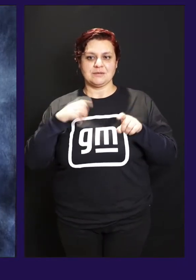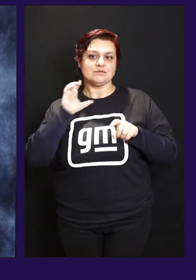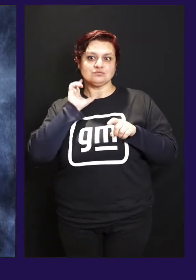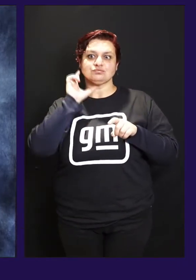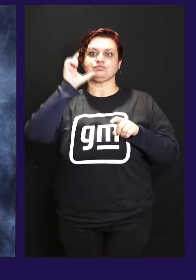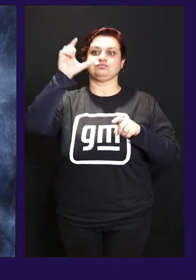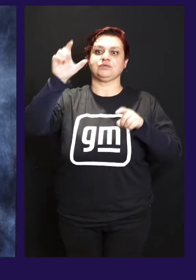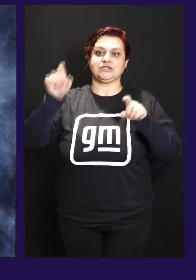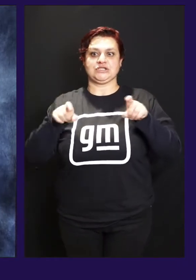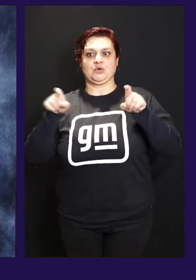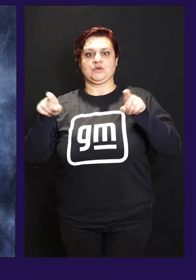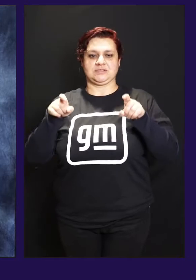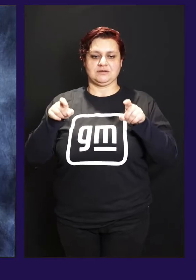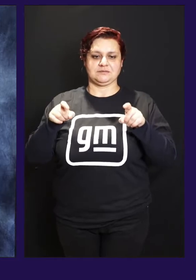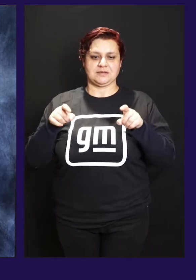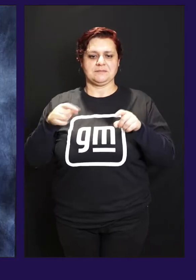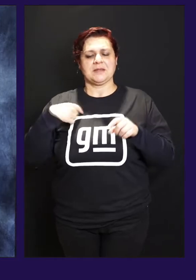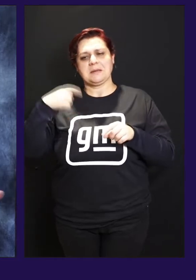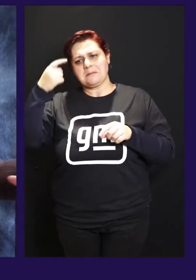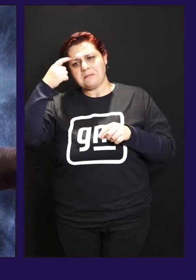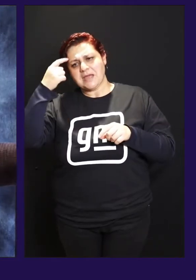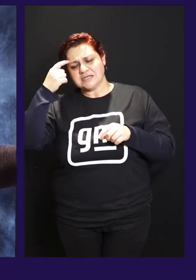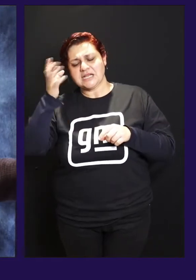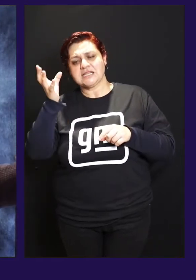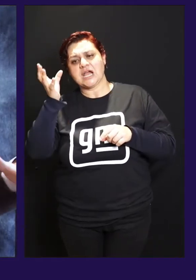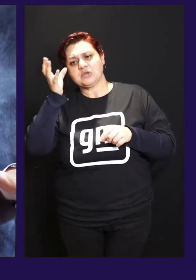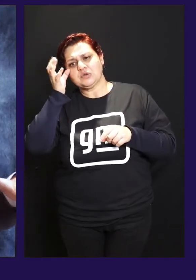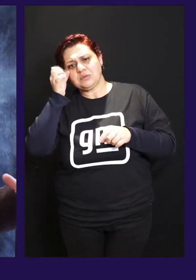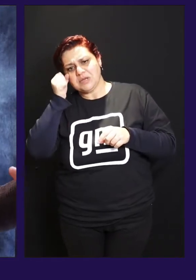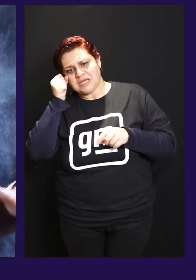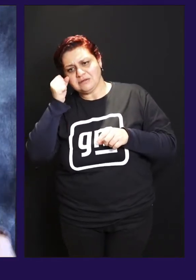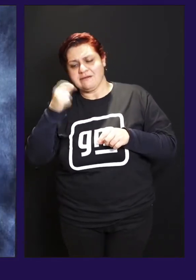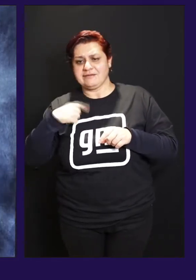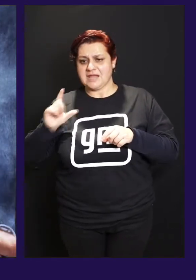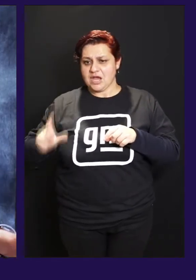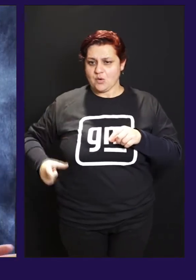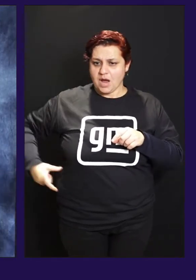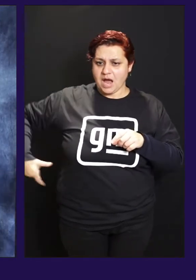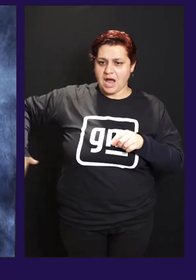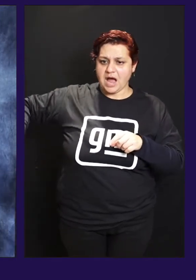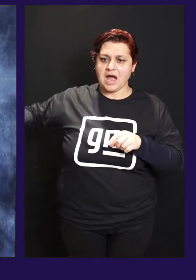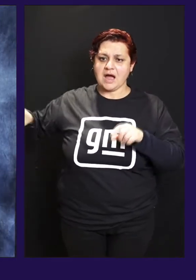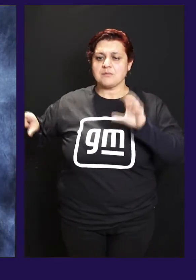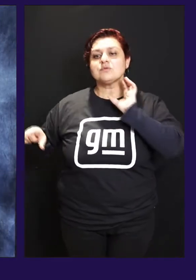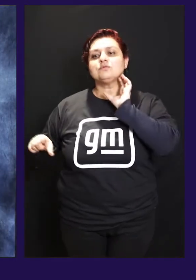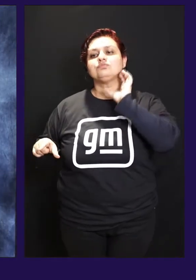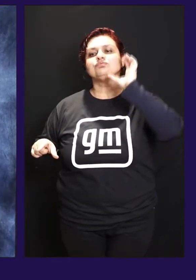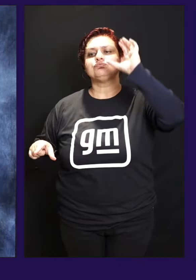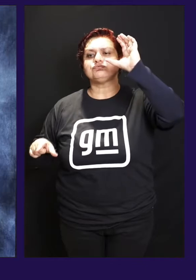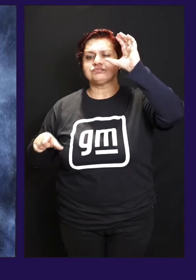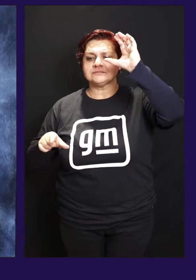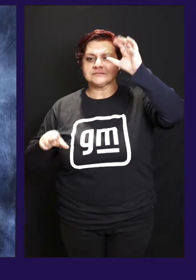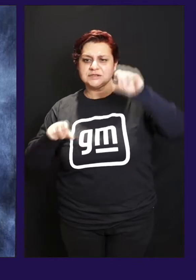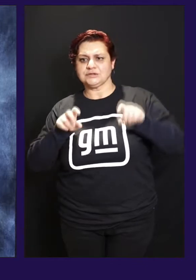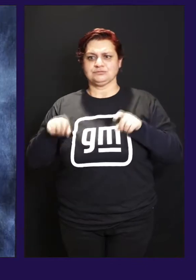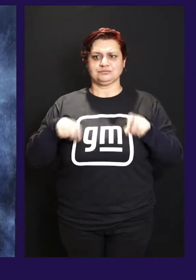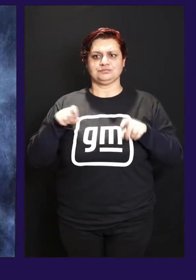desenhamos soluções ou criamos produtos pensando somente naquele público que a gente consegue ver,